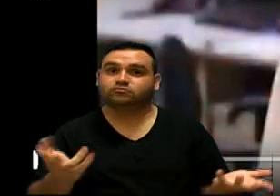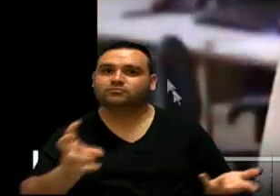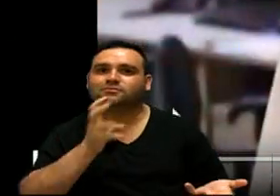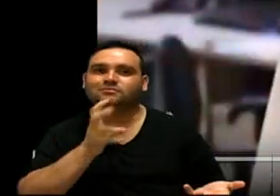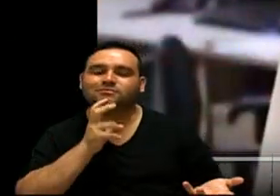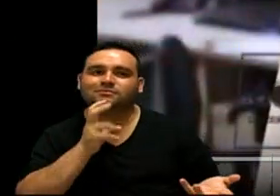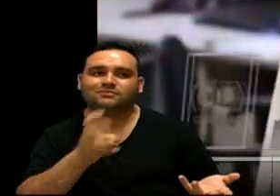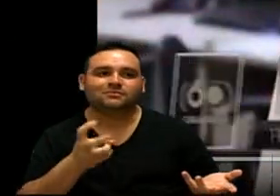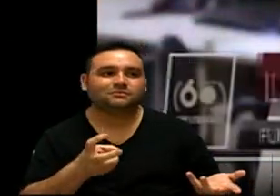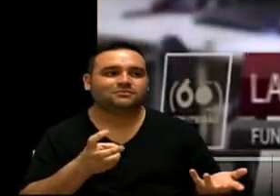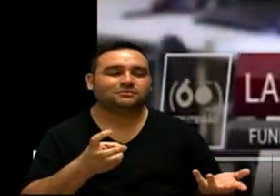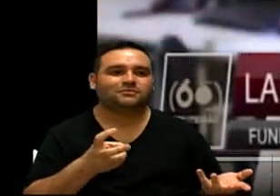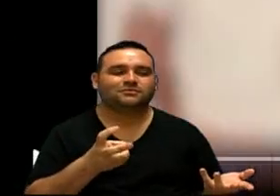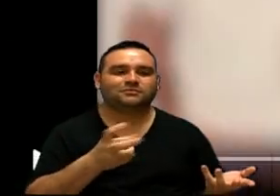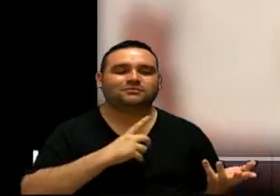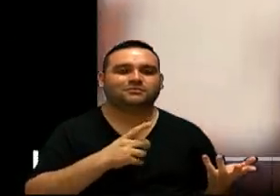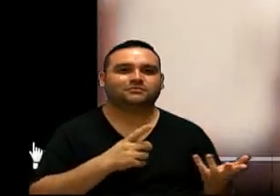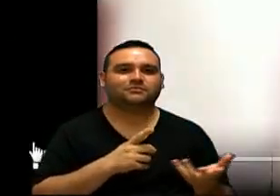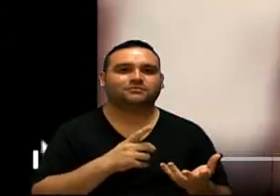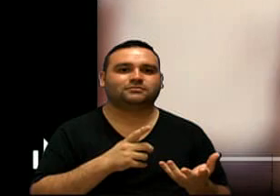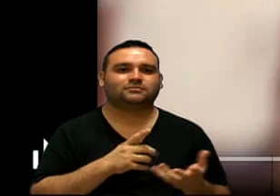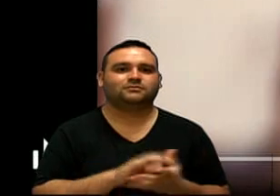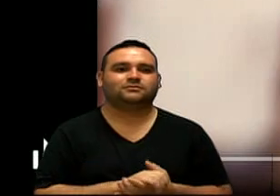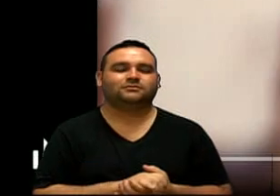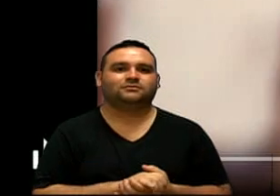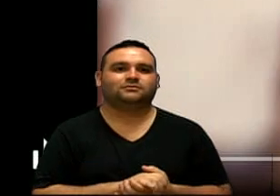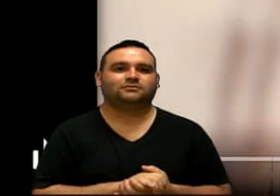Sorocaba não tinha 100 mil habitantes na Gana.